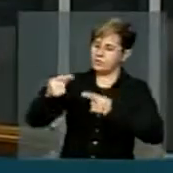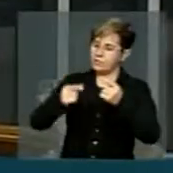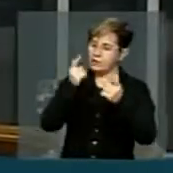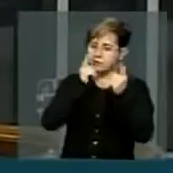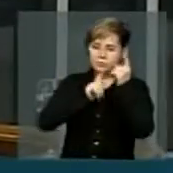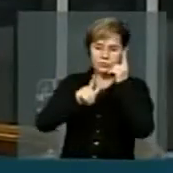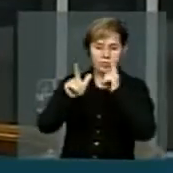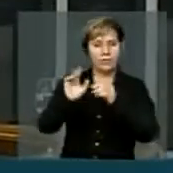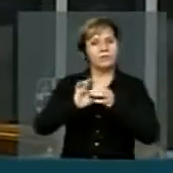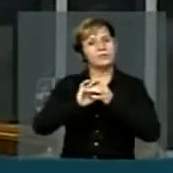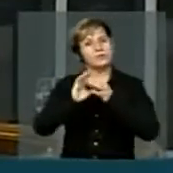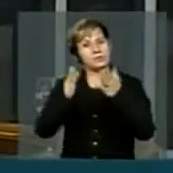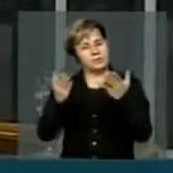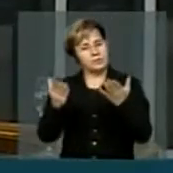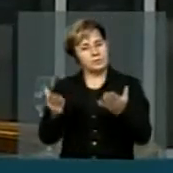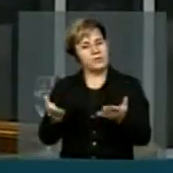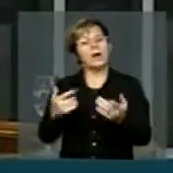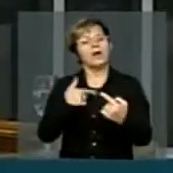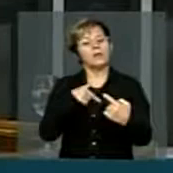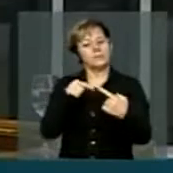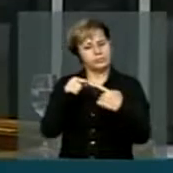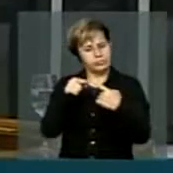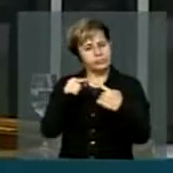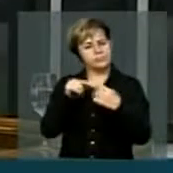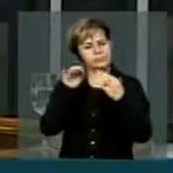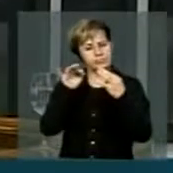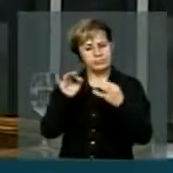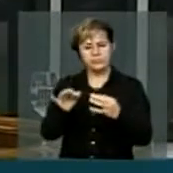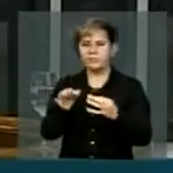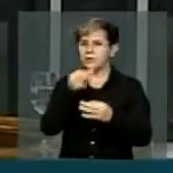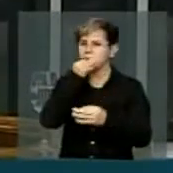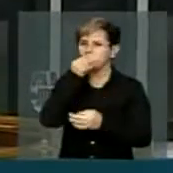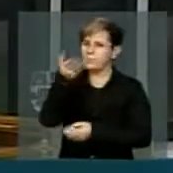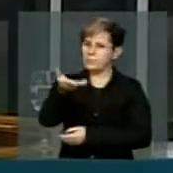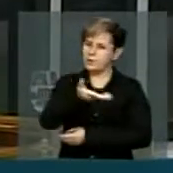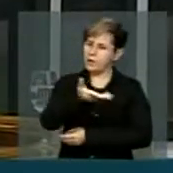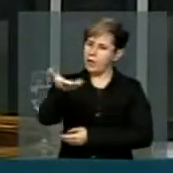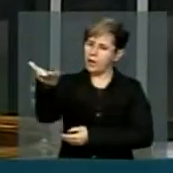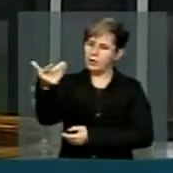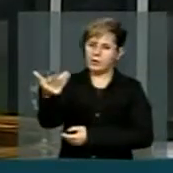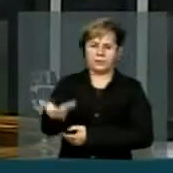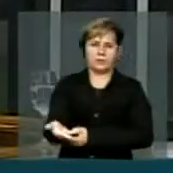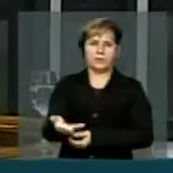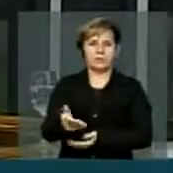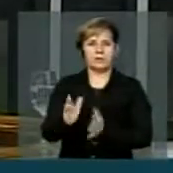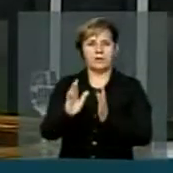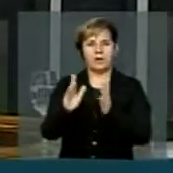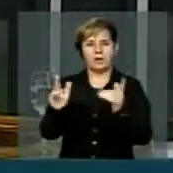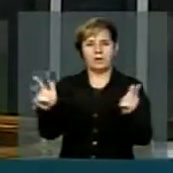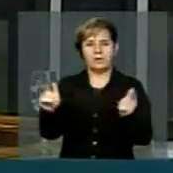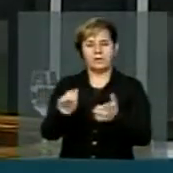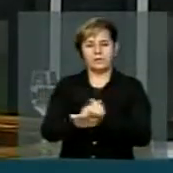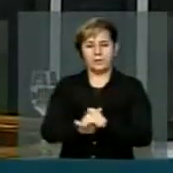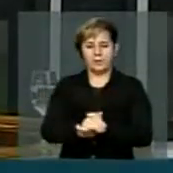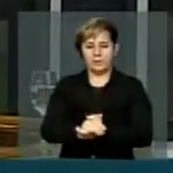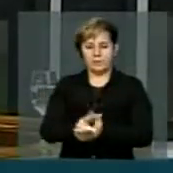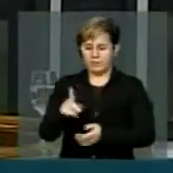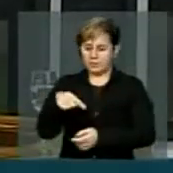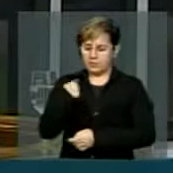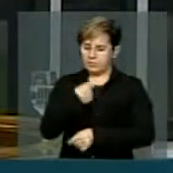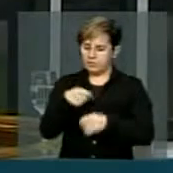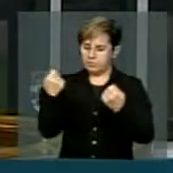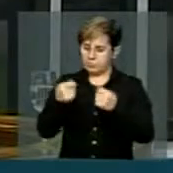acontecesse, com o qual concordo plenamente com a exposição de vossas excelências aqui. É preciso